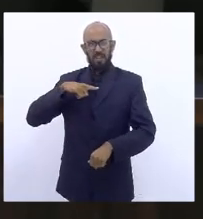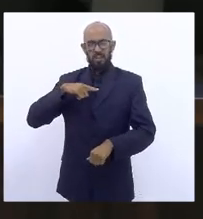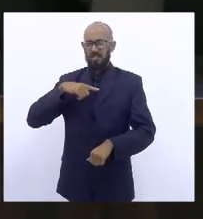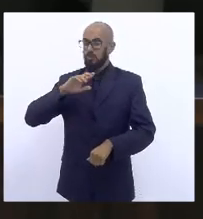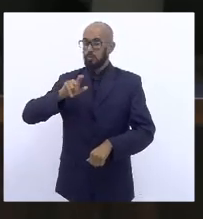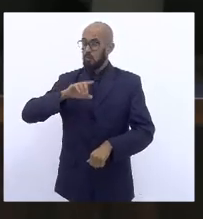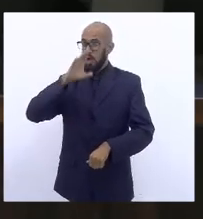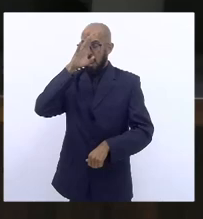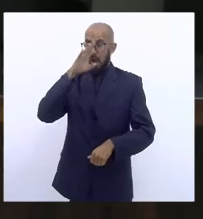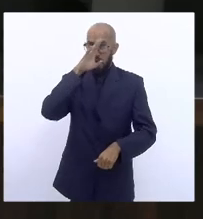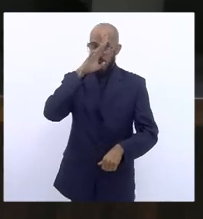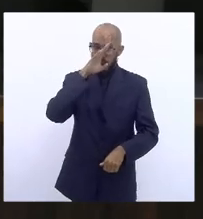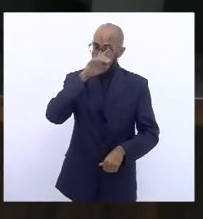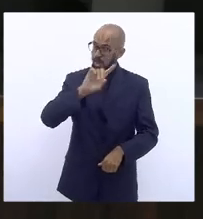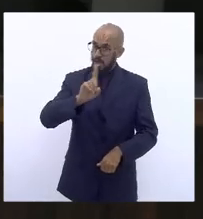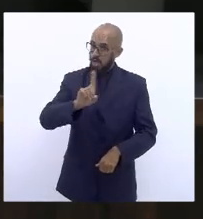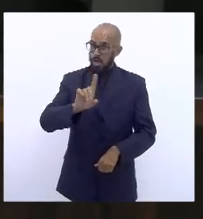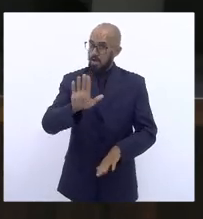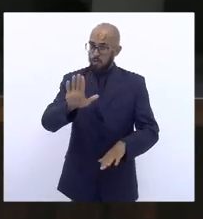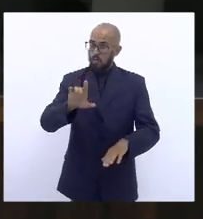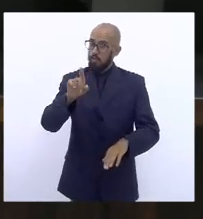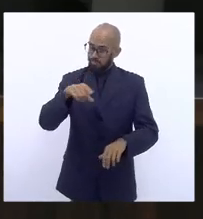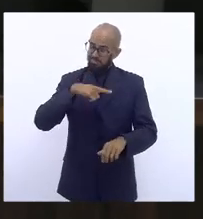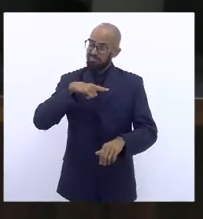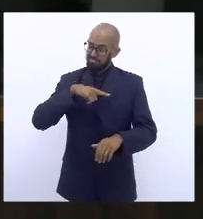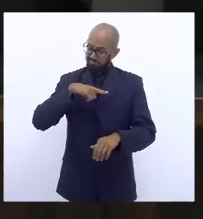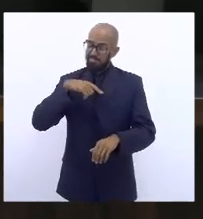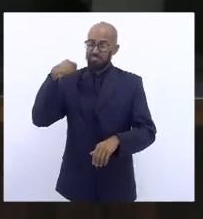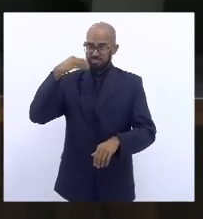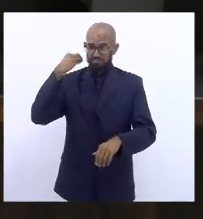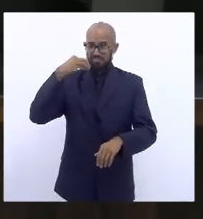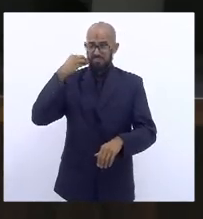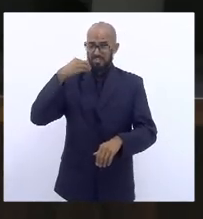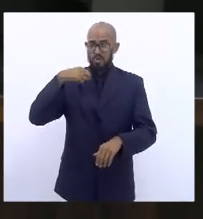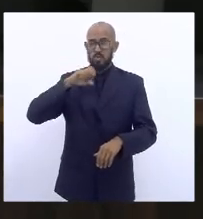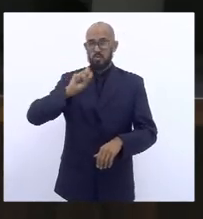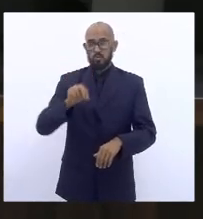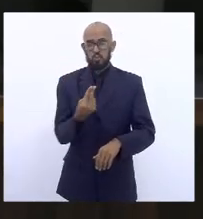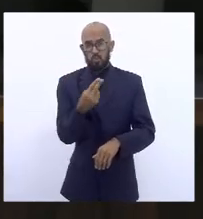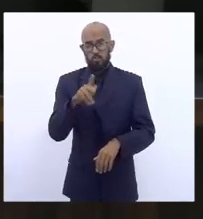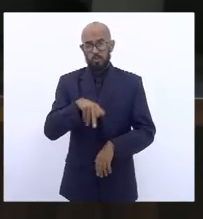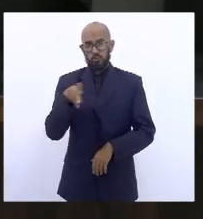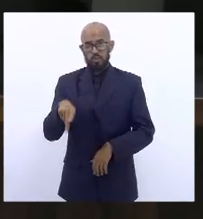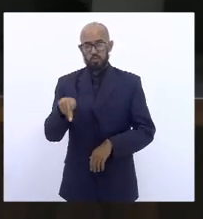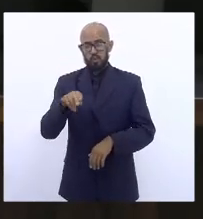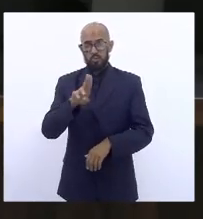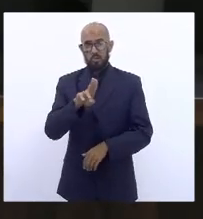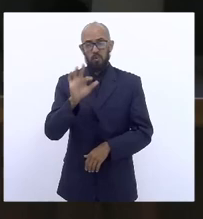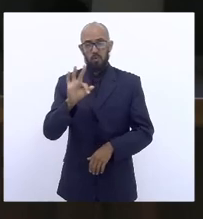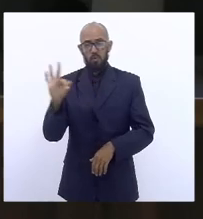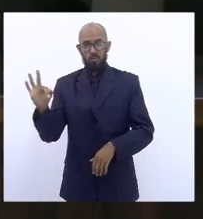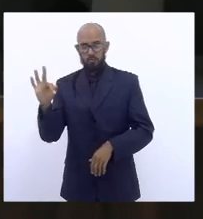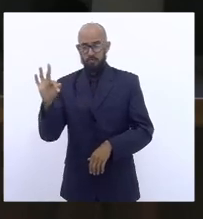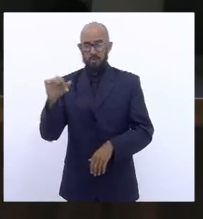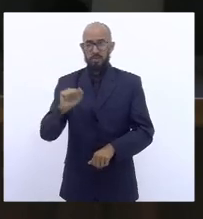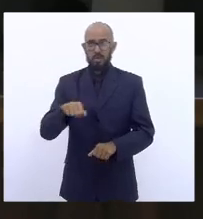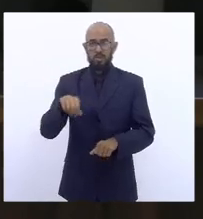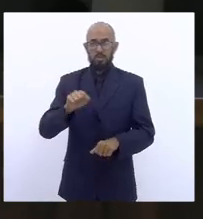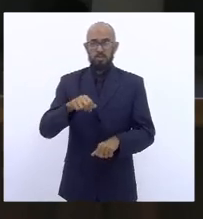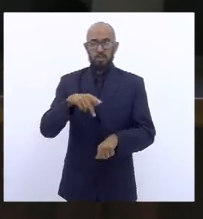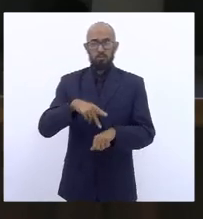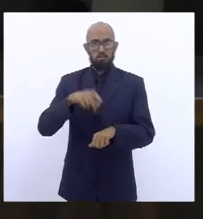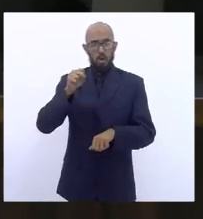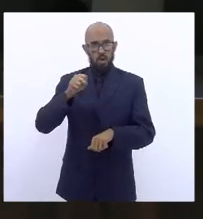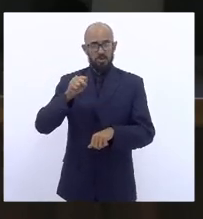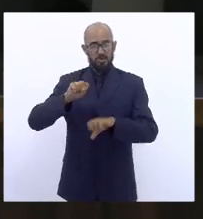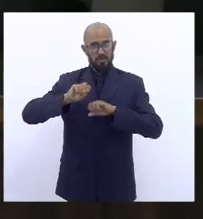exagero, tenho um pouco de estrada nesse campo. Sou professor da Faculdade de Educação da UF, do Programa de Pós-Graduação em Educação, dirigi a